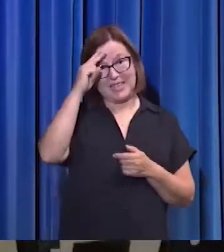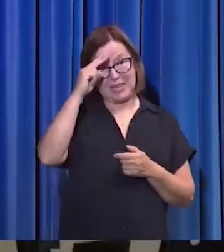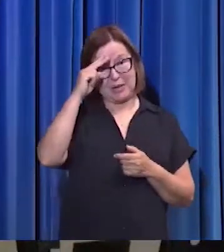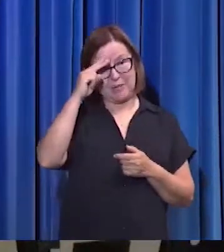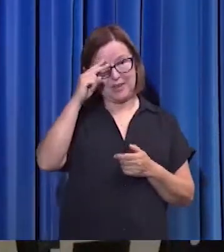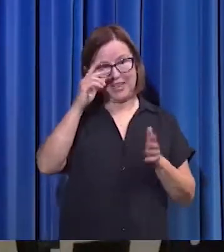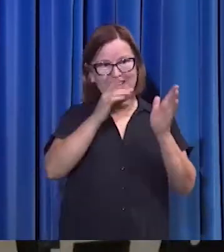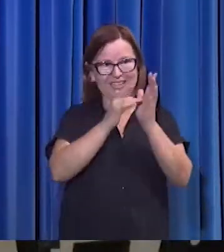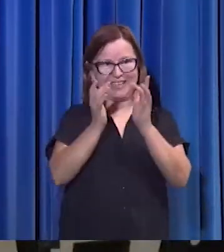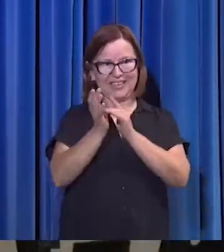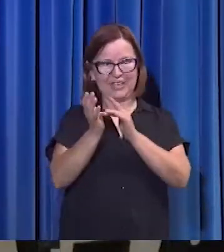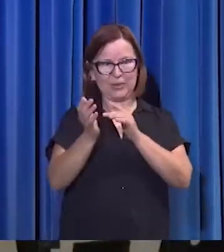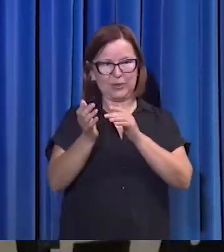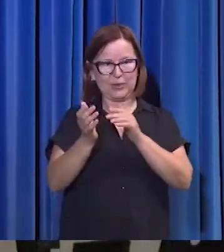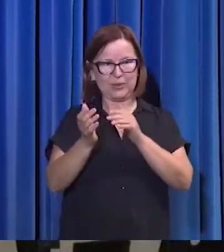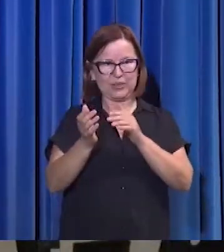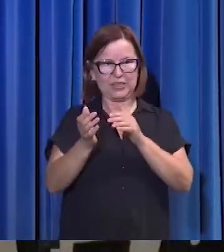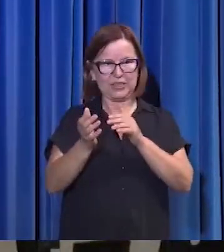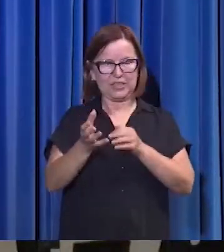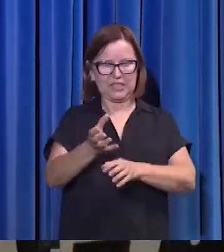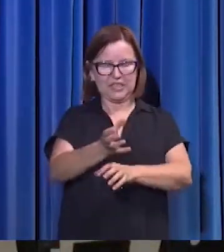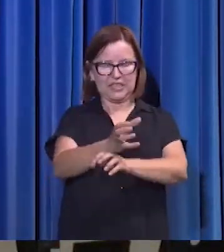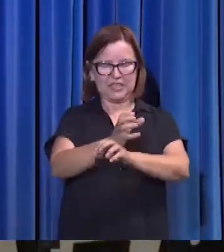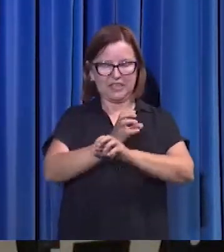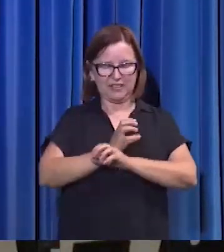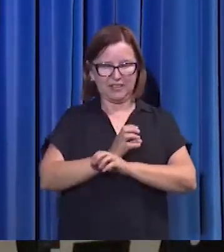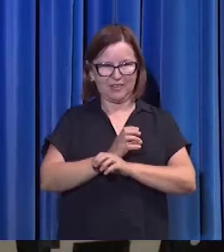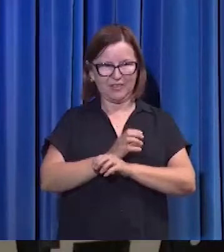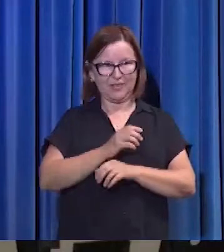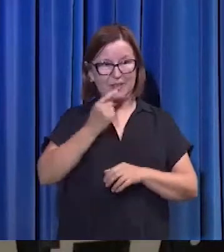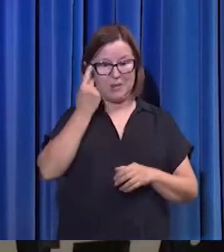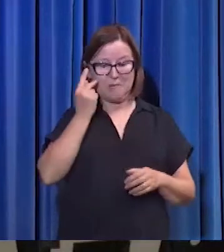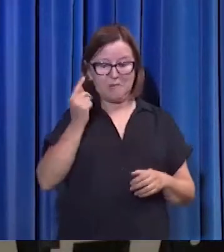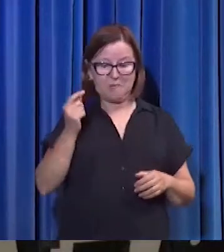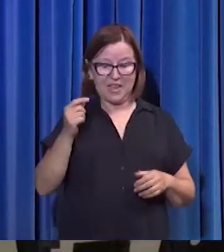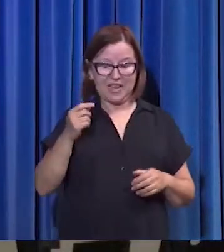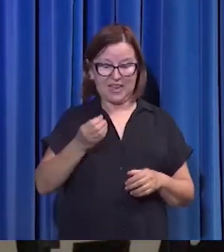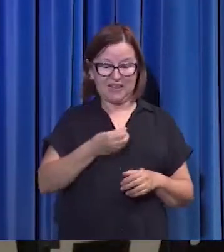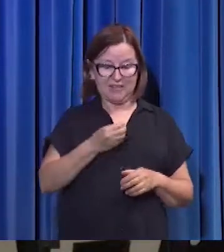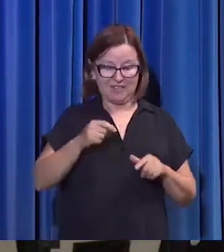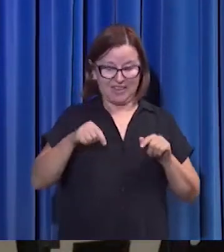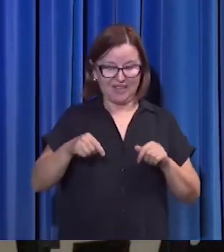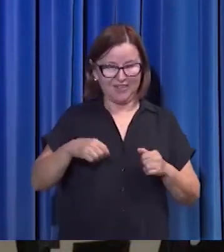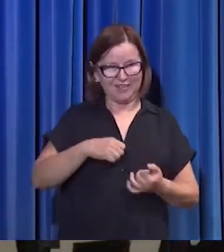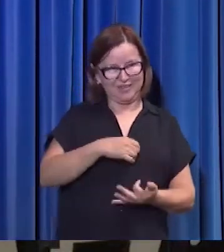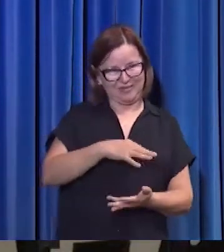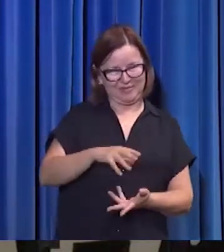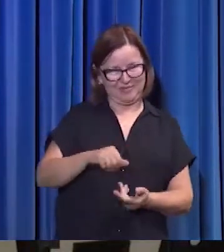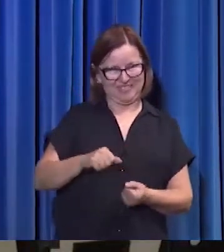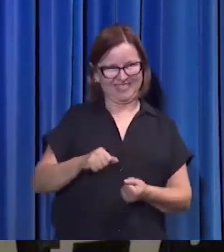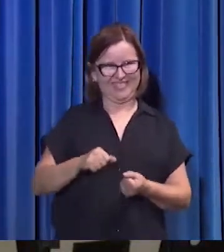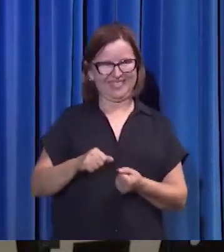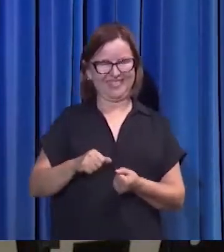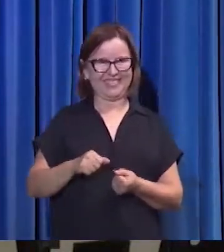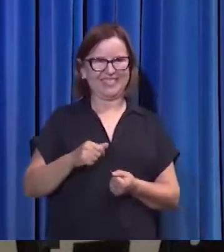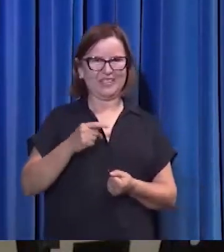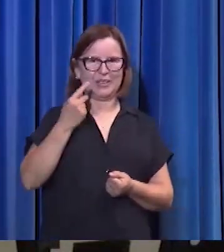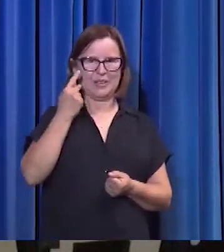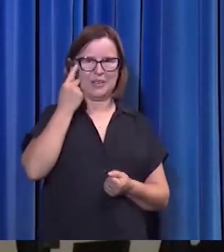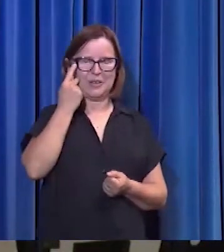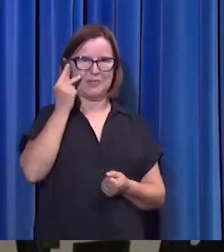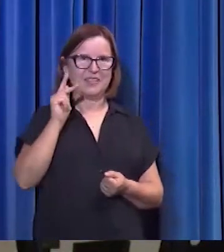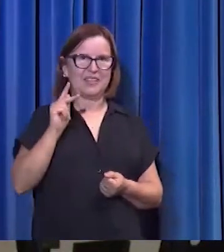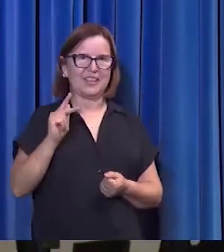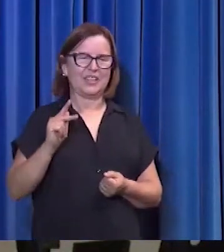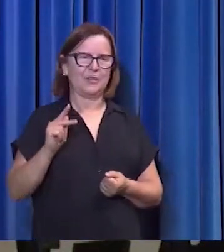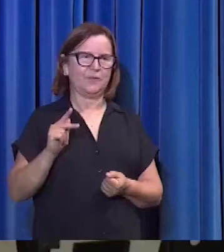esvaziou para assumir a nossa causa, para assumir